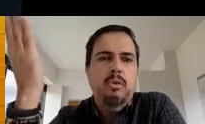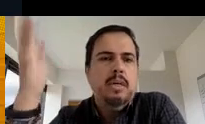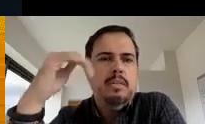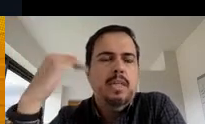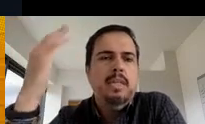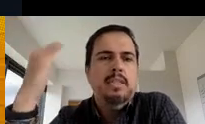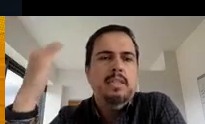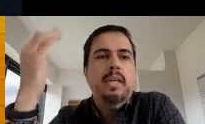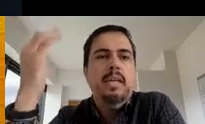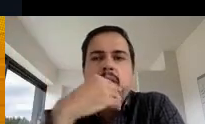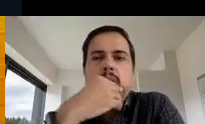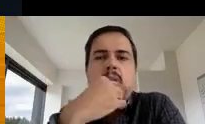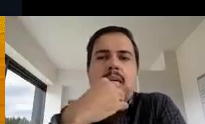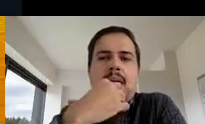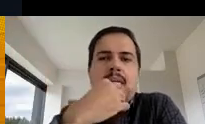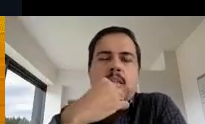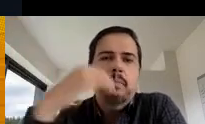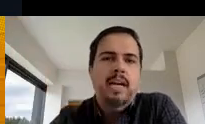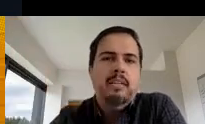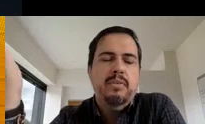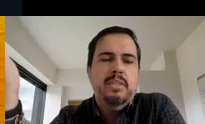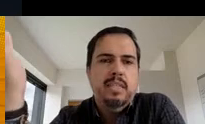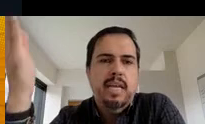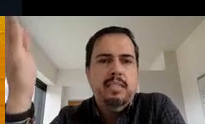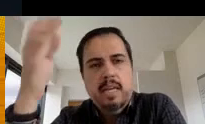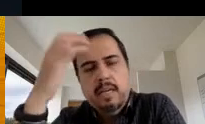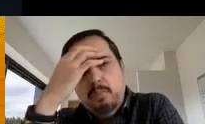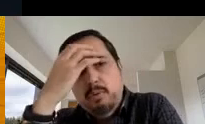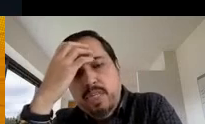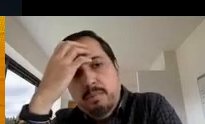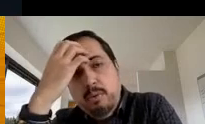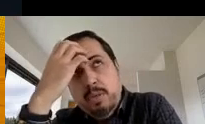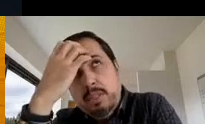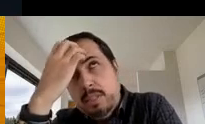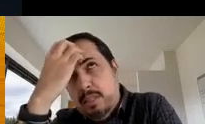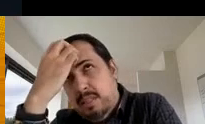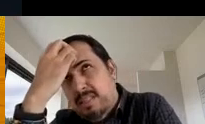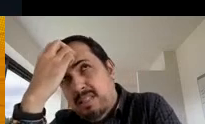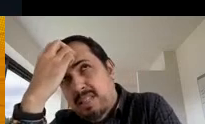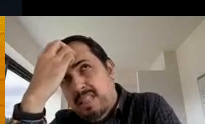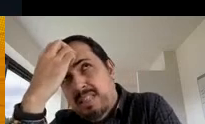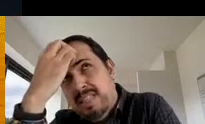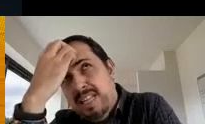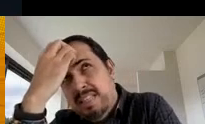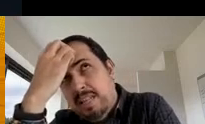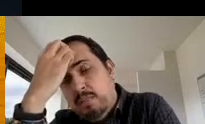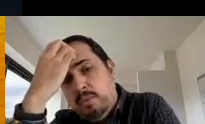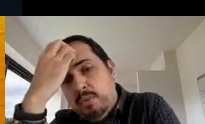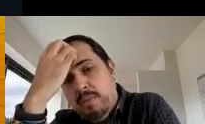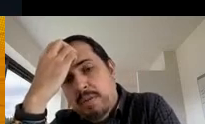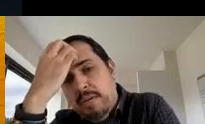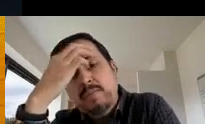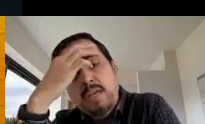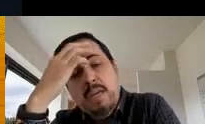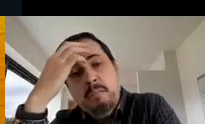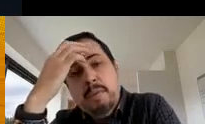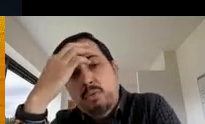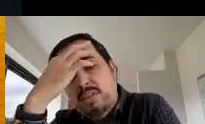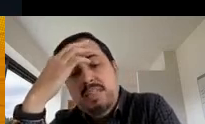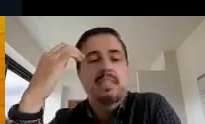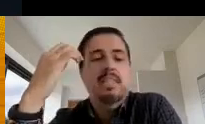Com a pandemia, isso chegou a 30, 40%. Supermercado que fazia 10 entregas por acho que 30 entregas